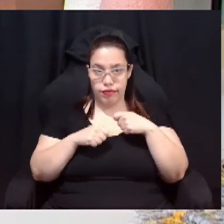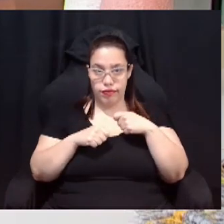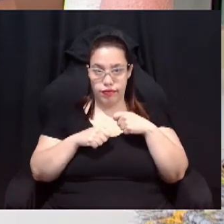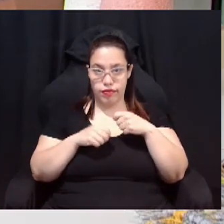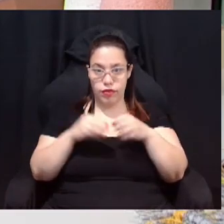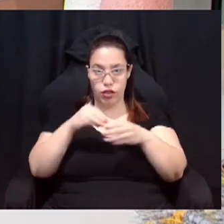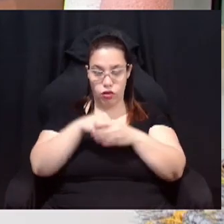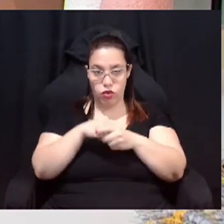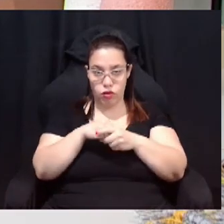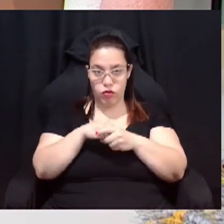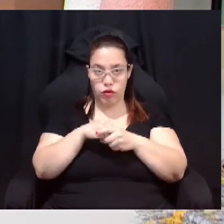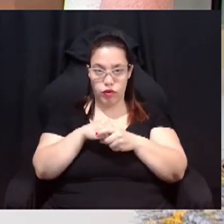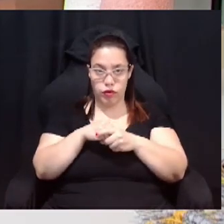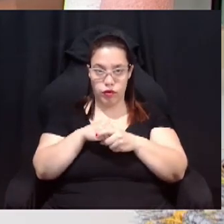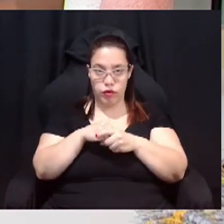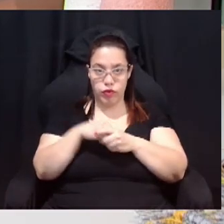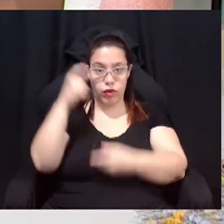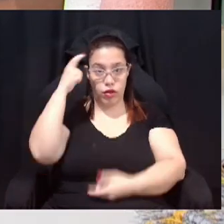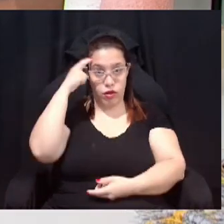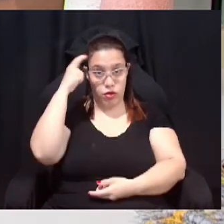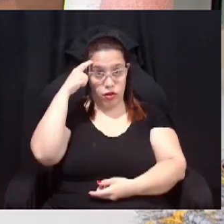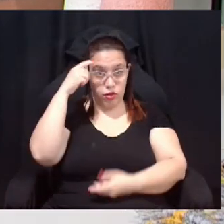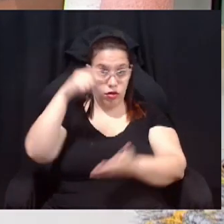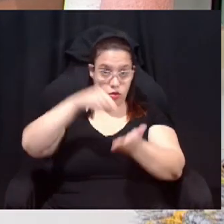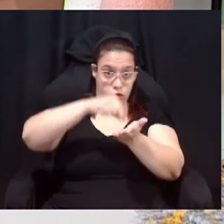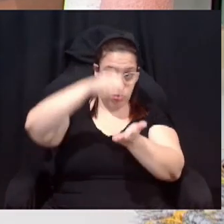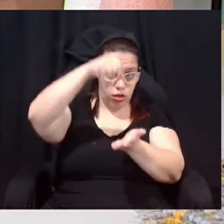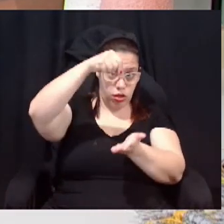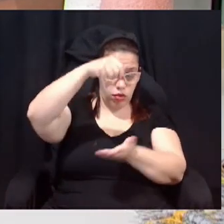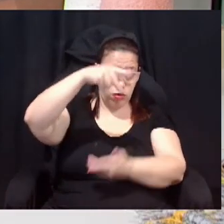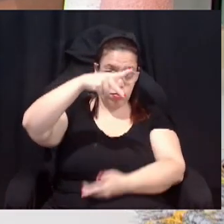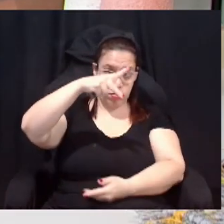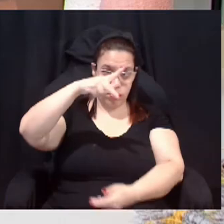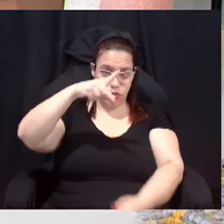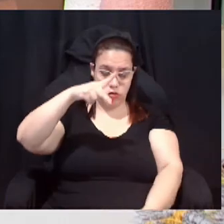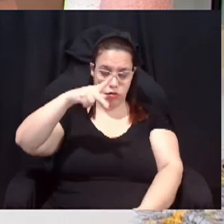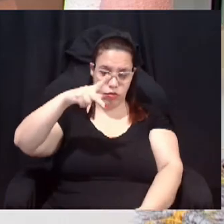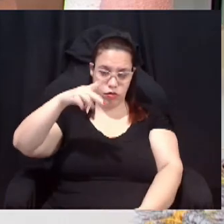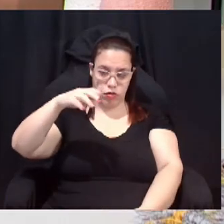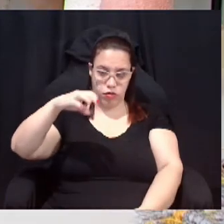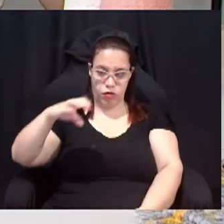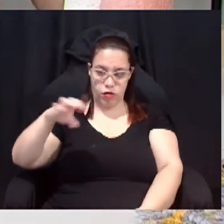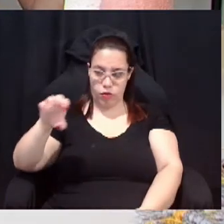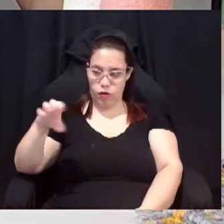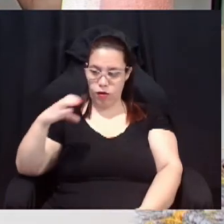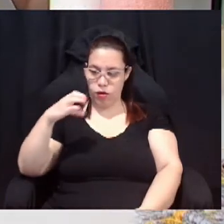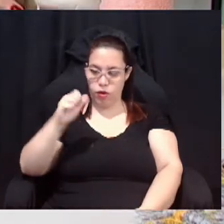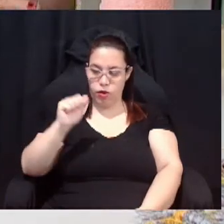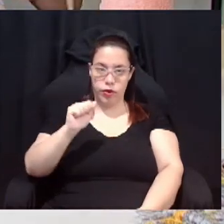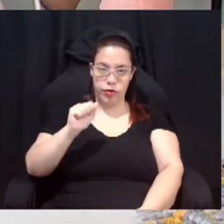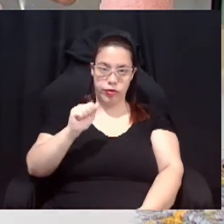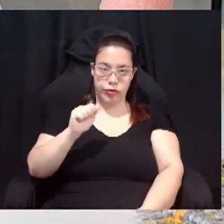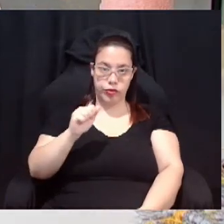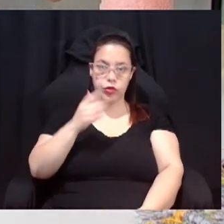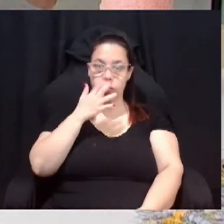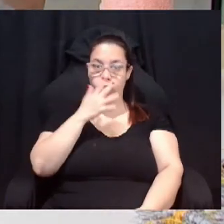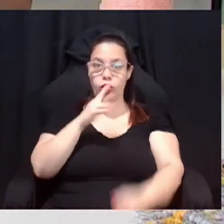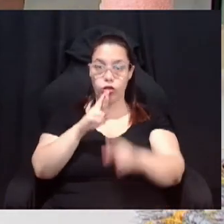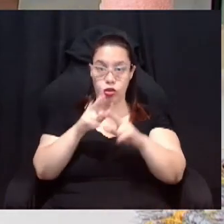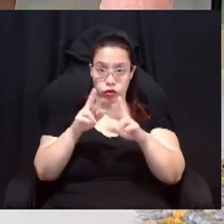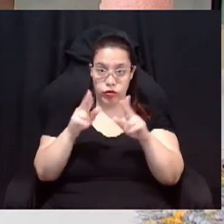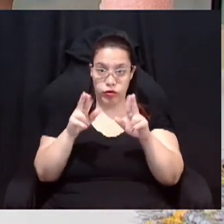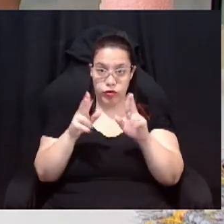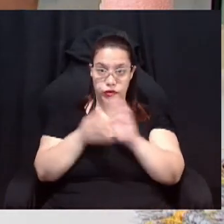hora que eu for pensar a minha peça, tá? E agora a gente vai usar uma cor diferente pra gente fazer